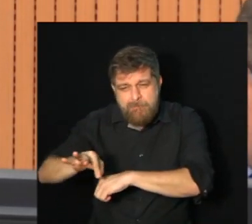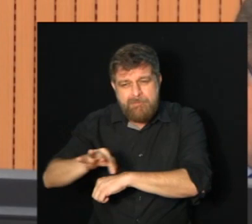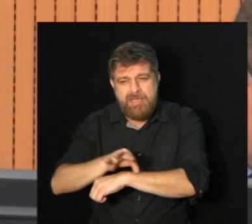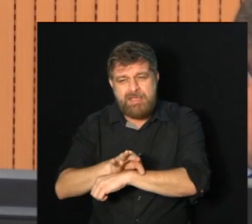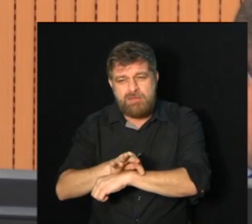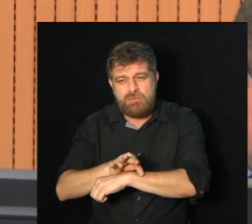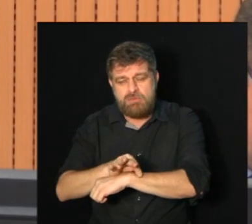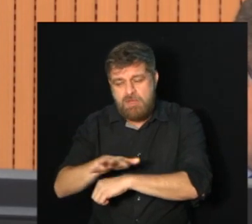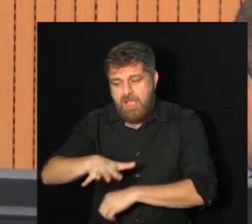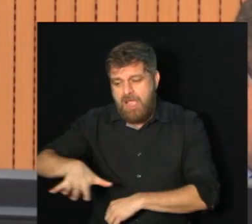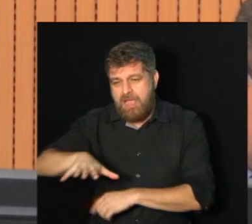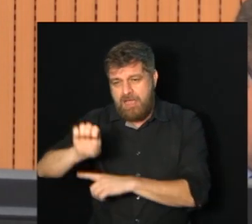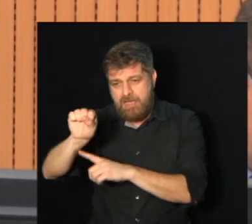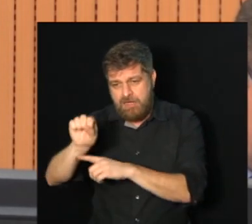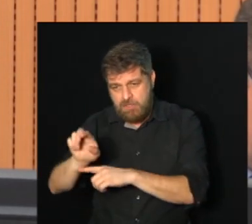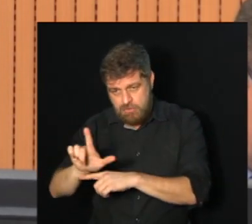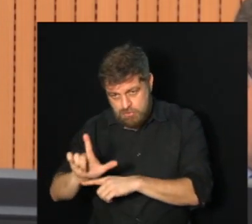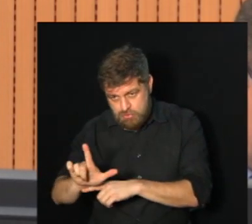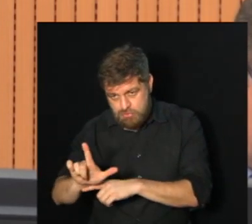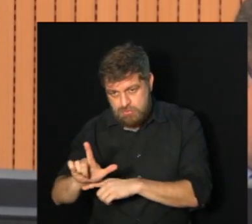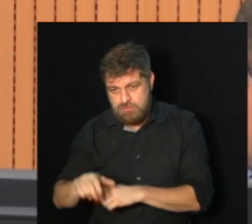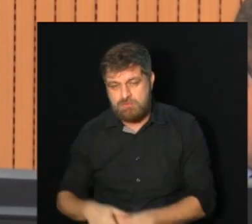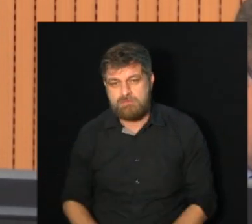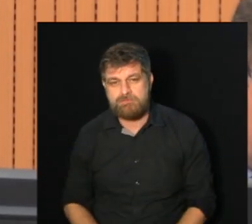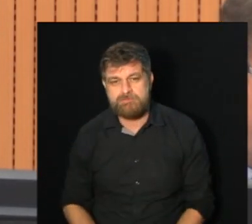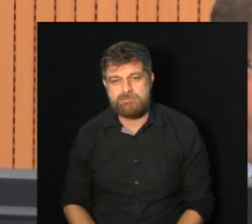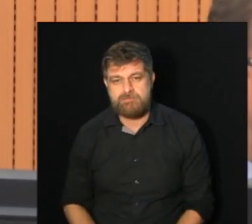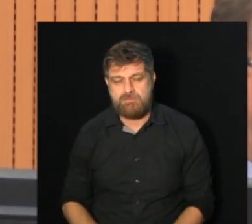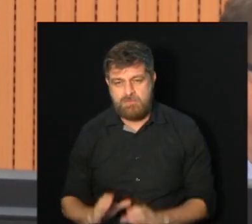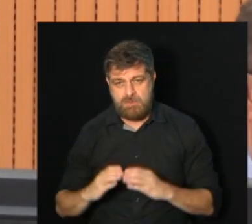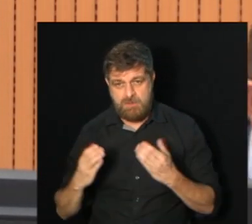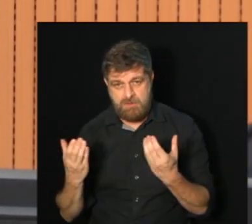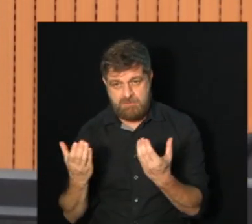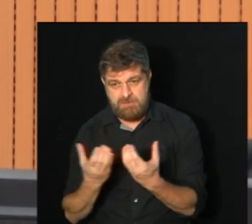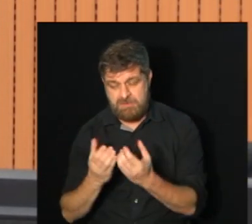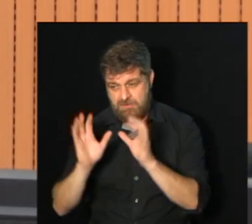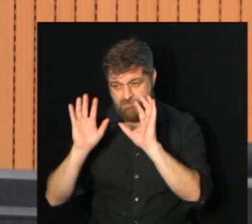ao sul da Confederação Sul-Americana de Futebol,